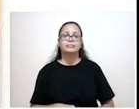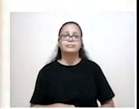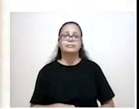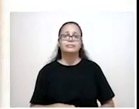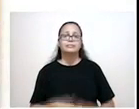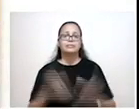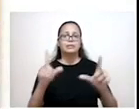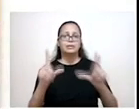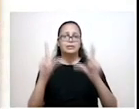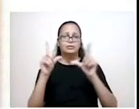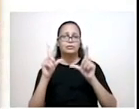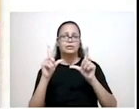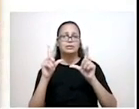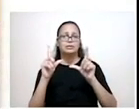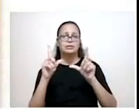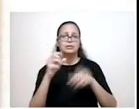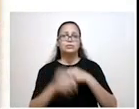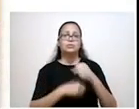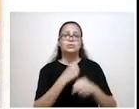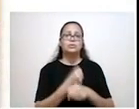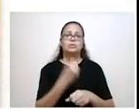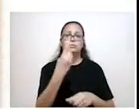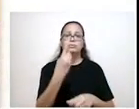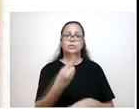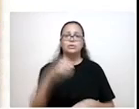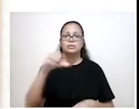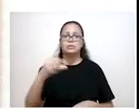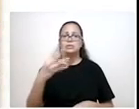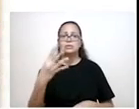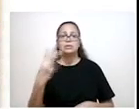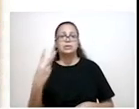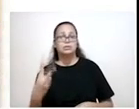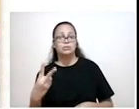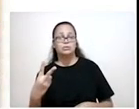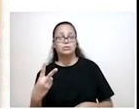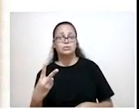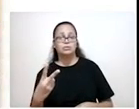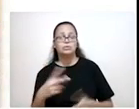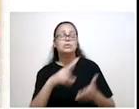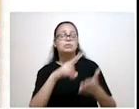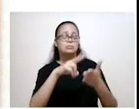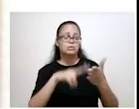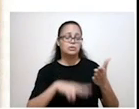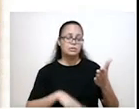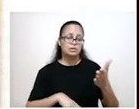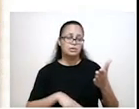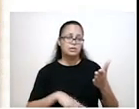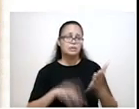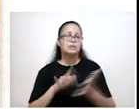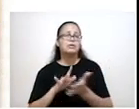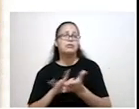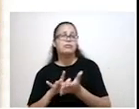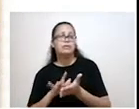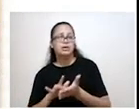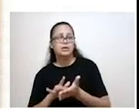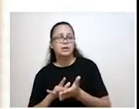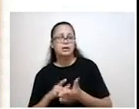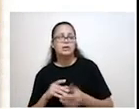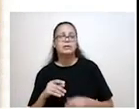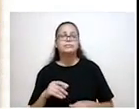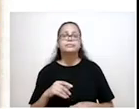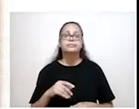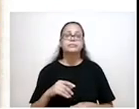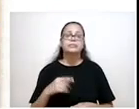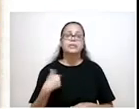Neste cartaz de 1942 é possível ler: vingar Pearl Harbor, nossas balas